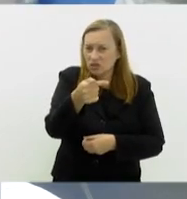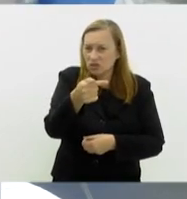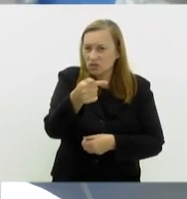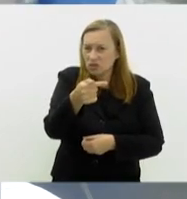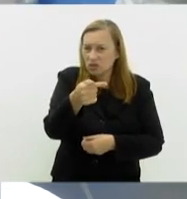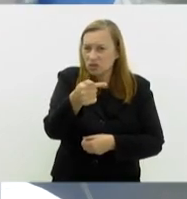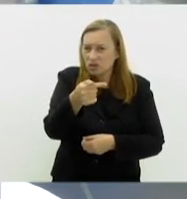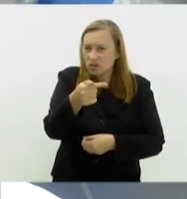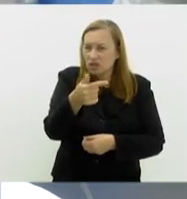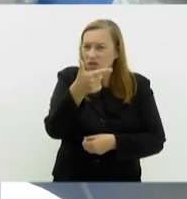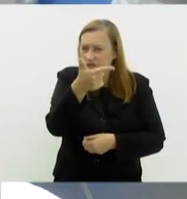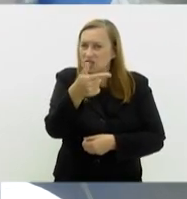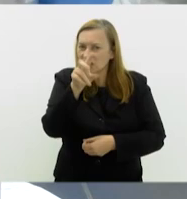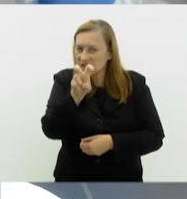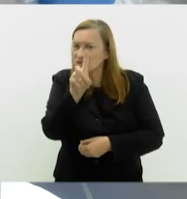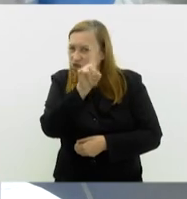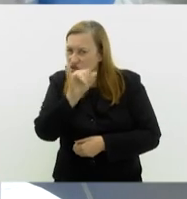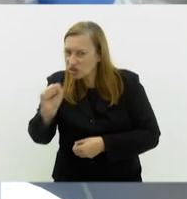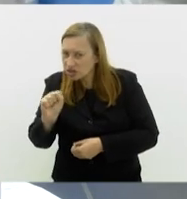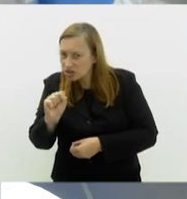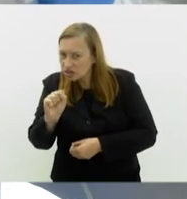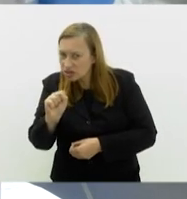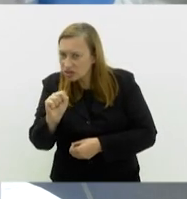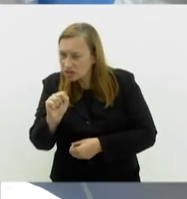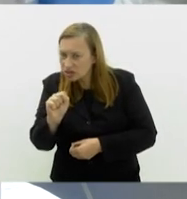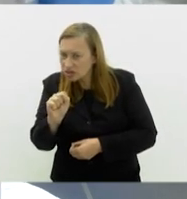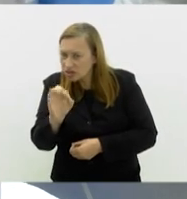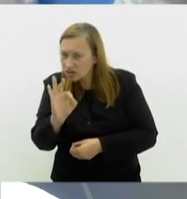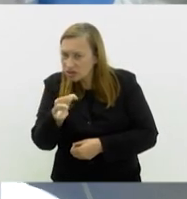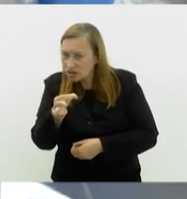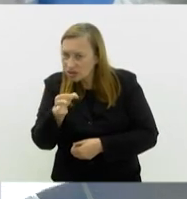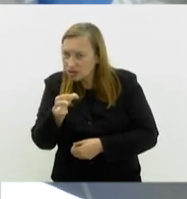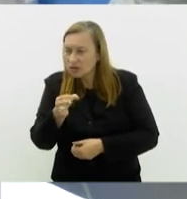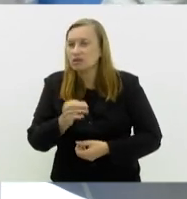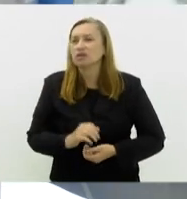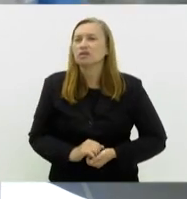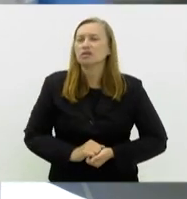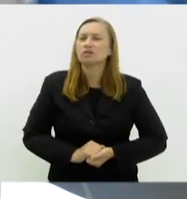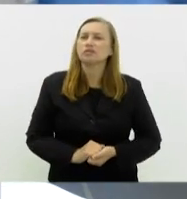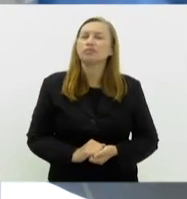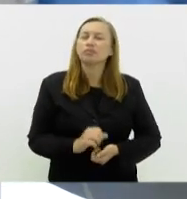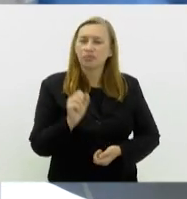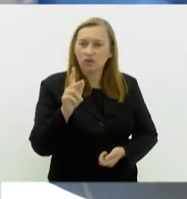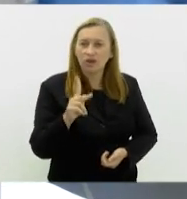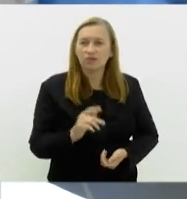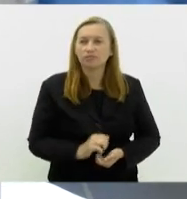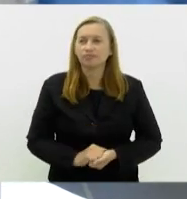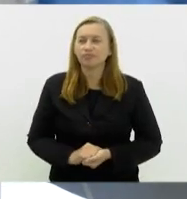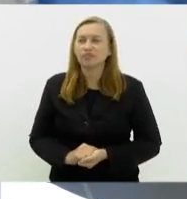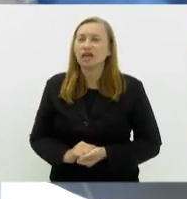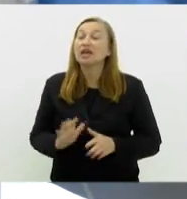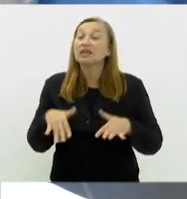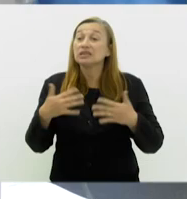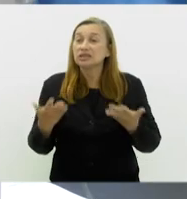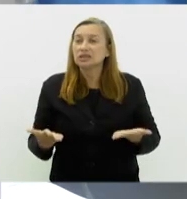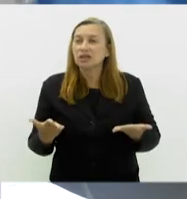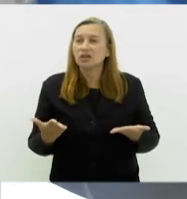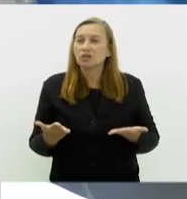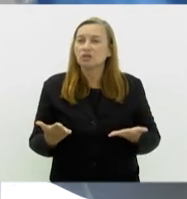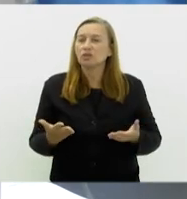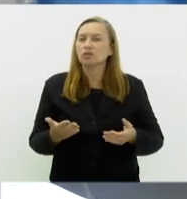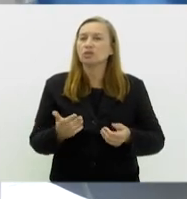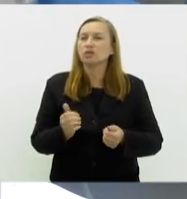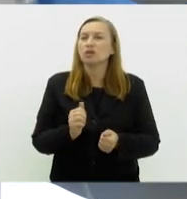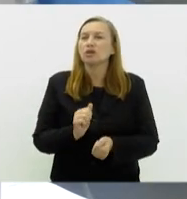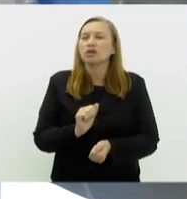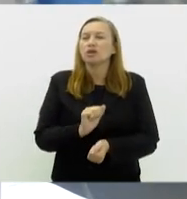são 25 dias pudesse apresentar o voto não apresentaria só ir direto não ter relatório então será uma suspensão